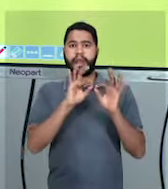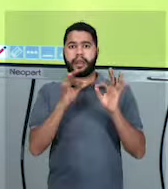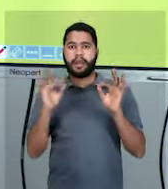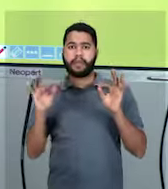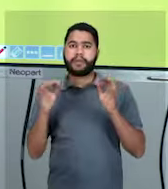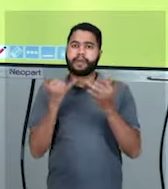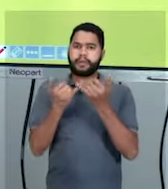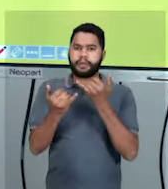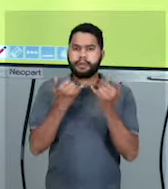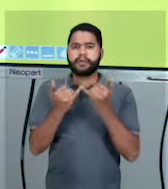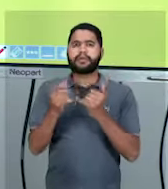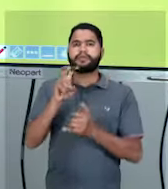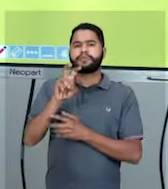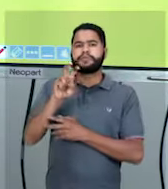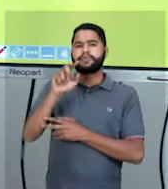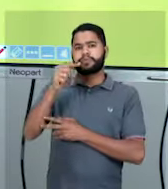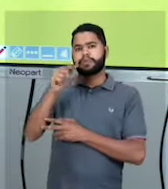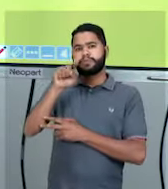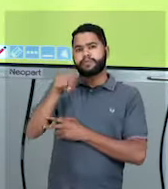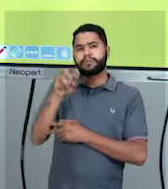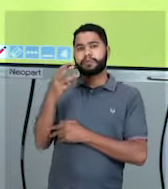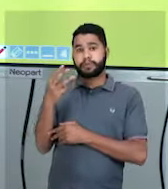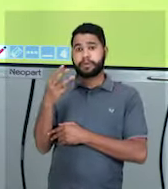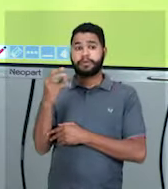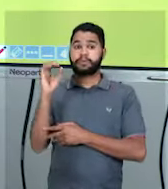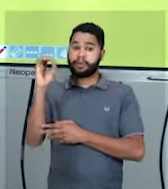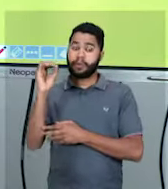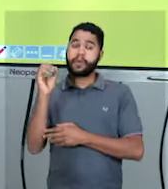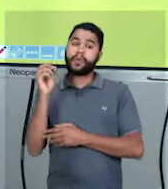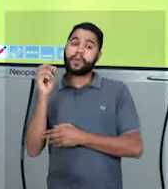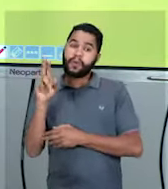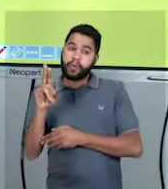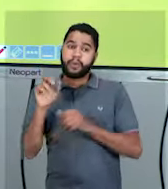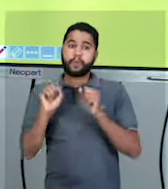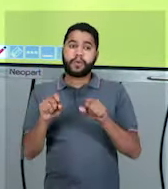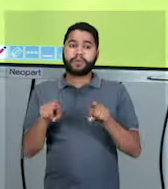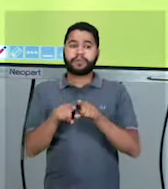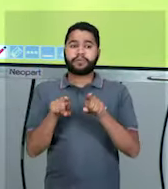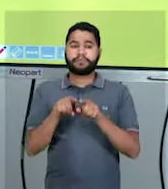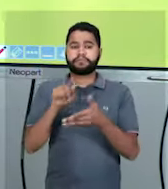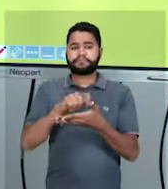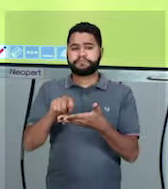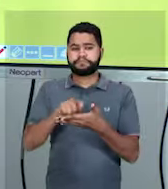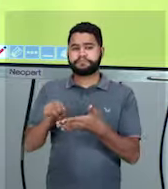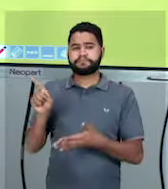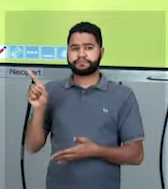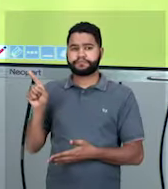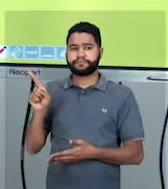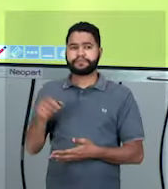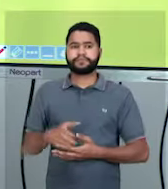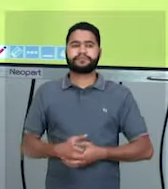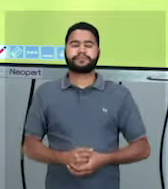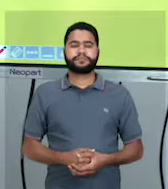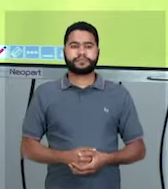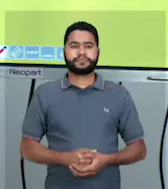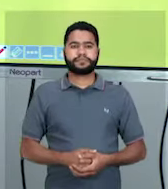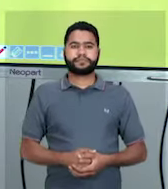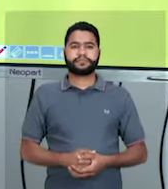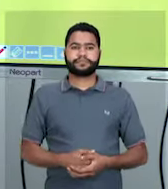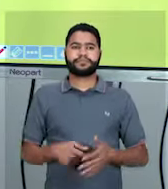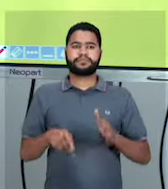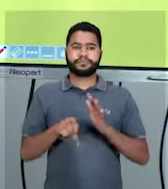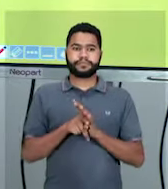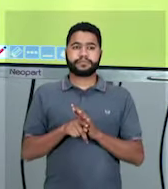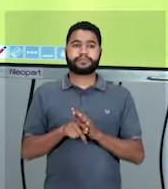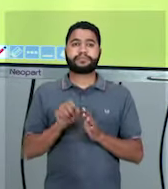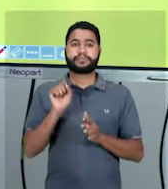é 57,3 graus. Ou então eu posso escrevê-lo assim também, ó. Aqui está a casa decimal de graus, né? Se